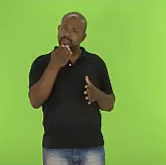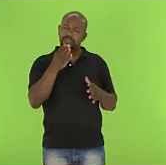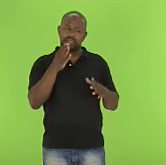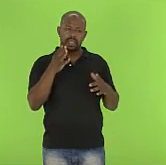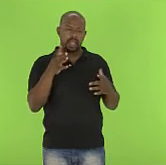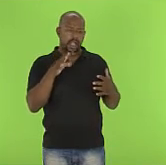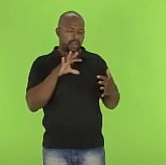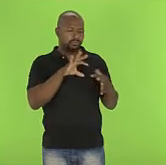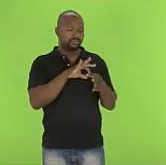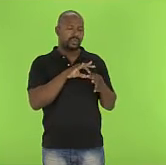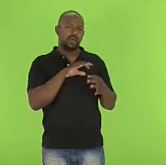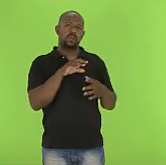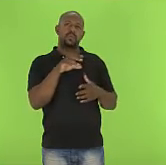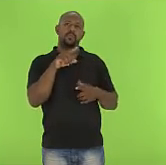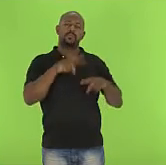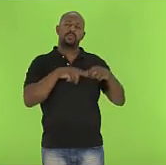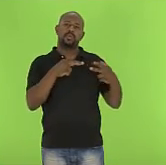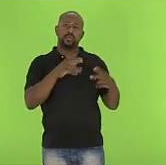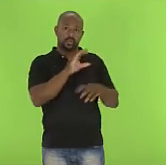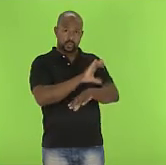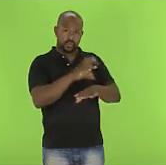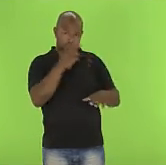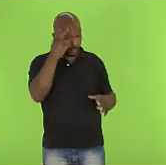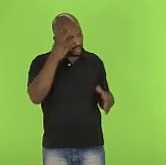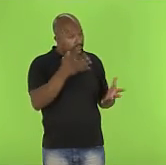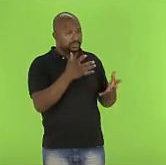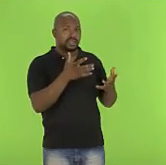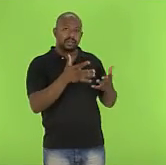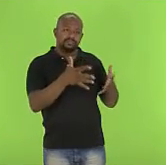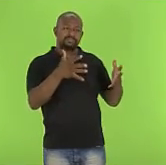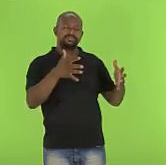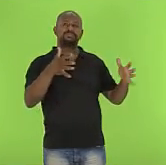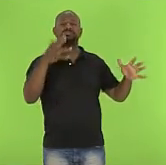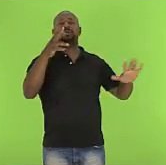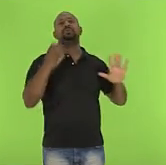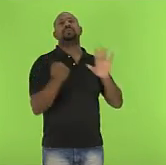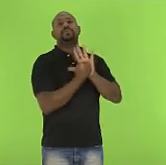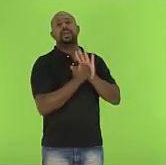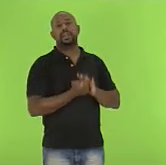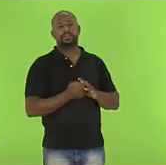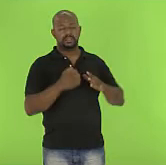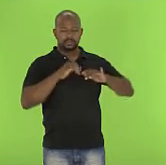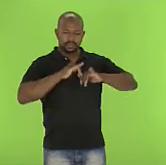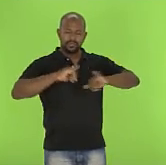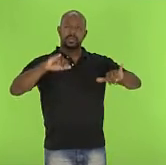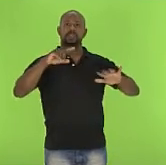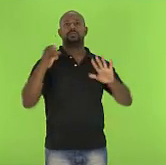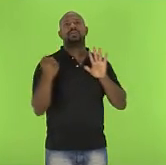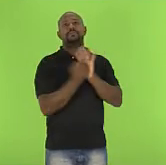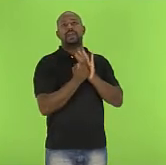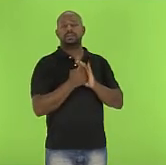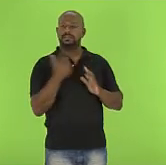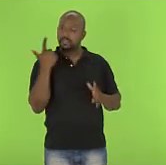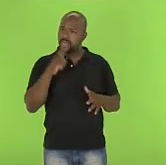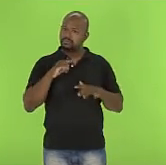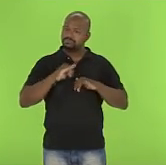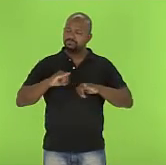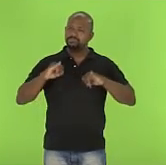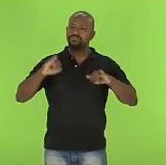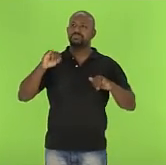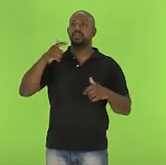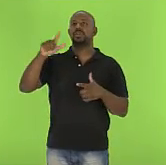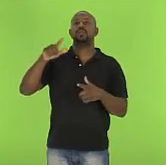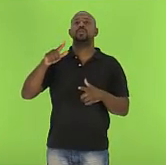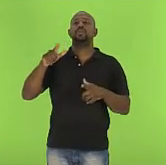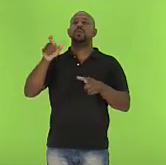de que você se associando a um produto cultural, você está expandindo a sua marca, você está divulgando a sua marca, você está